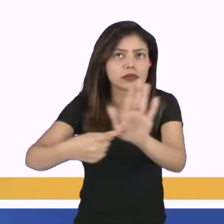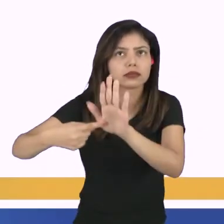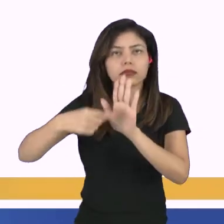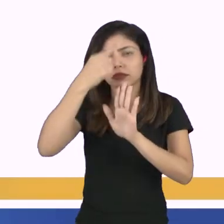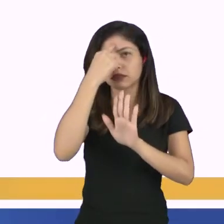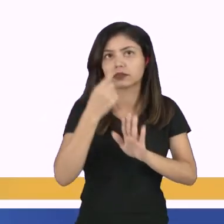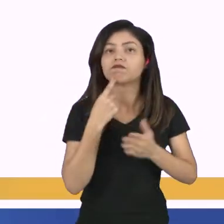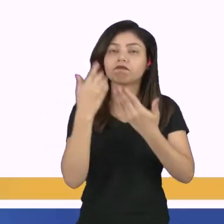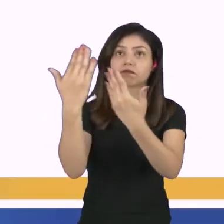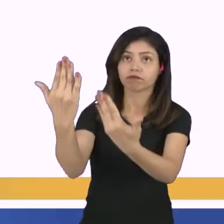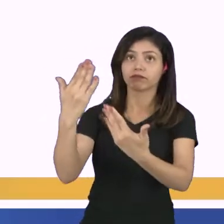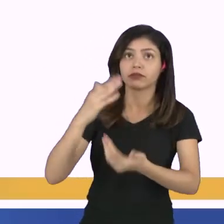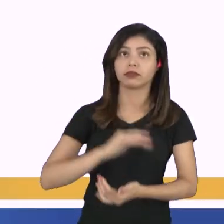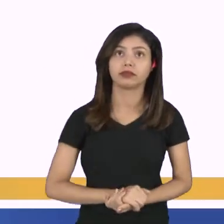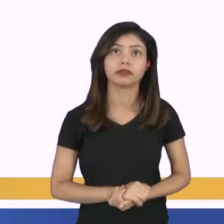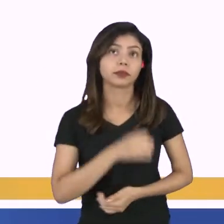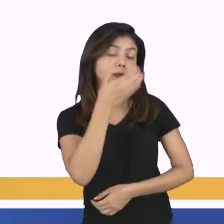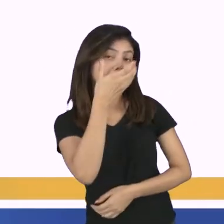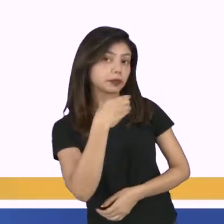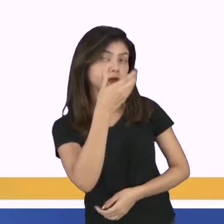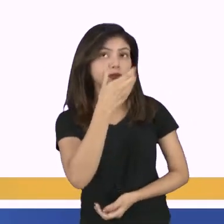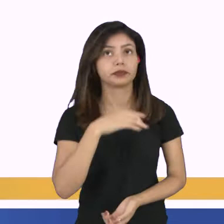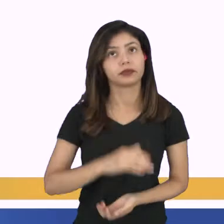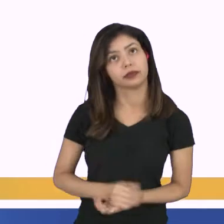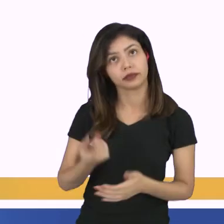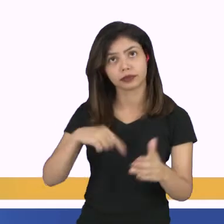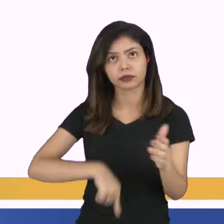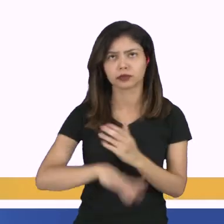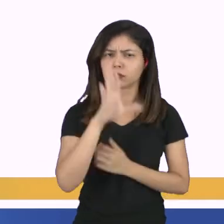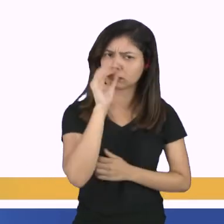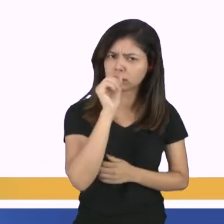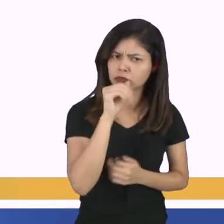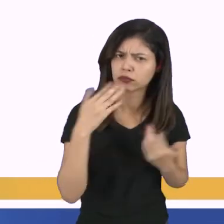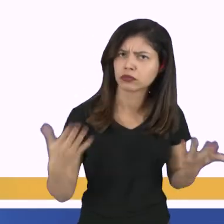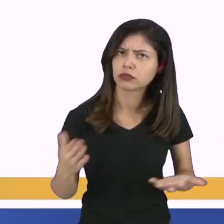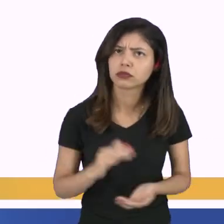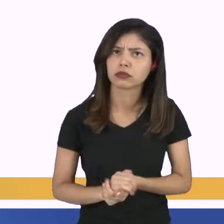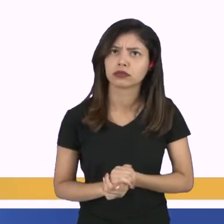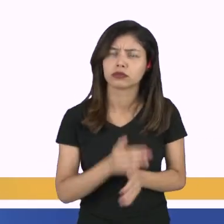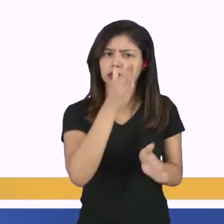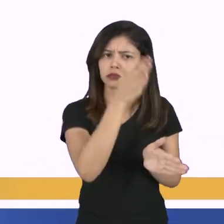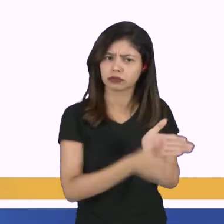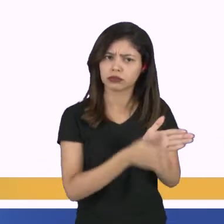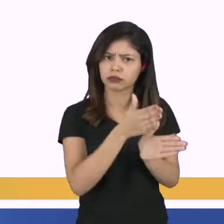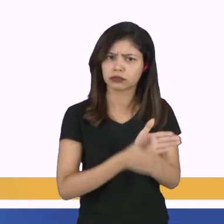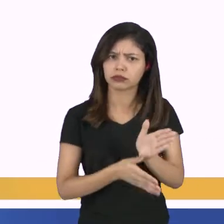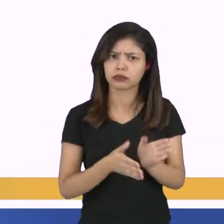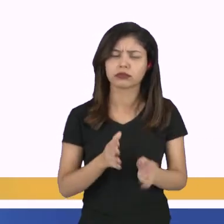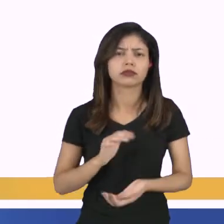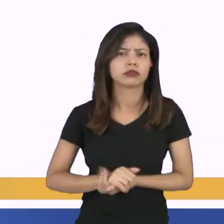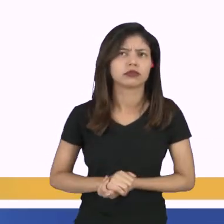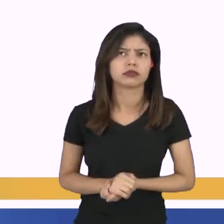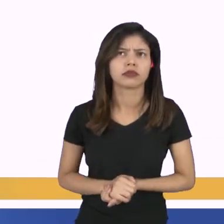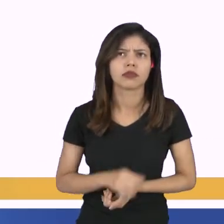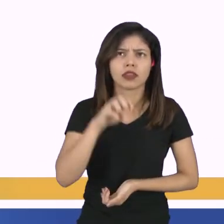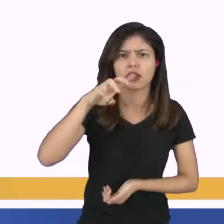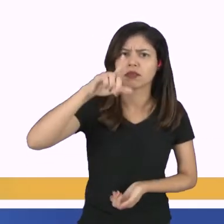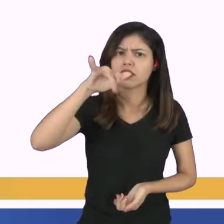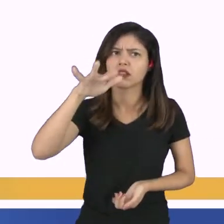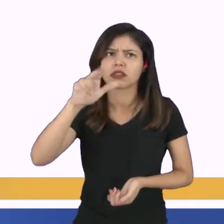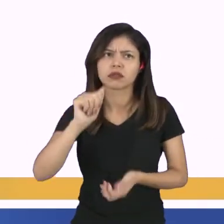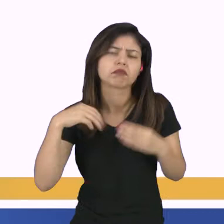Olha só, uma maçã e dentro é laranja. Um abacaxi, mas por dentro é